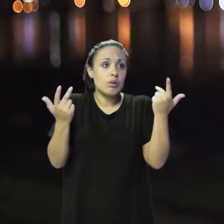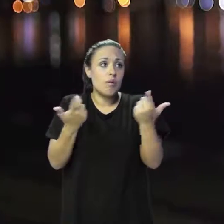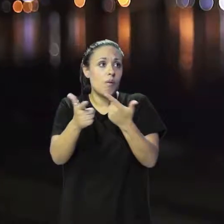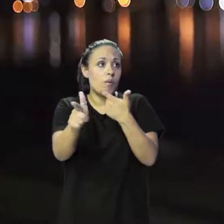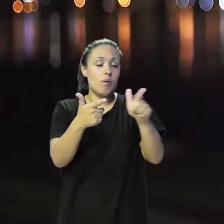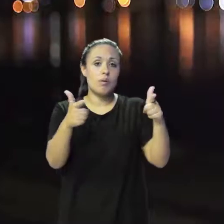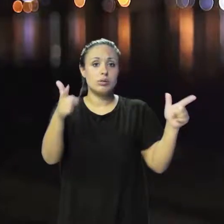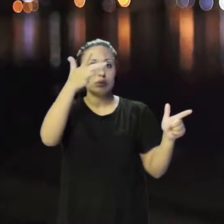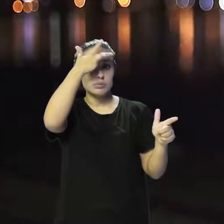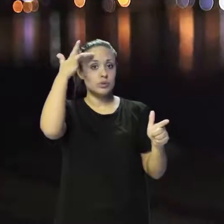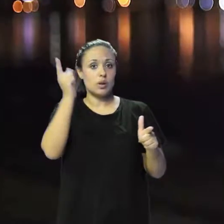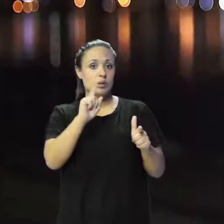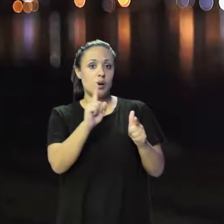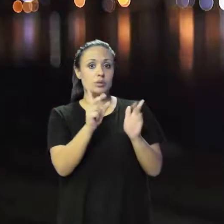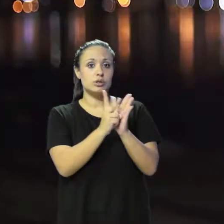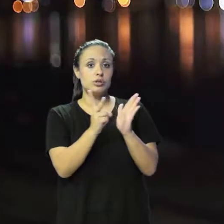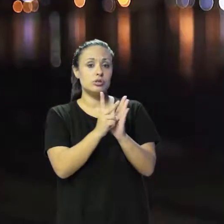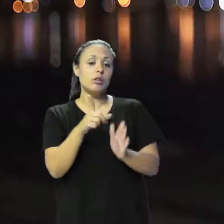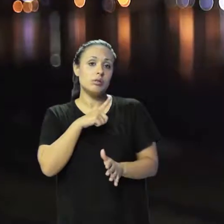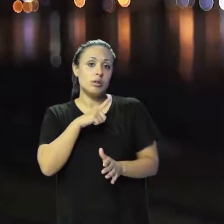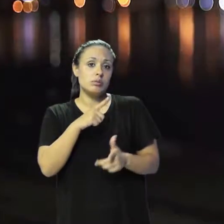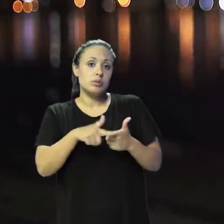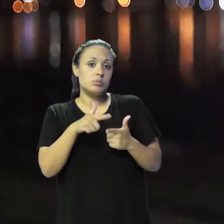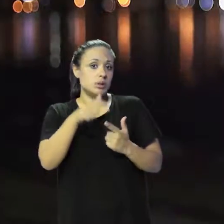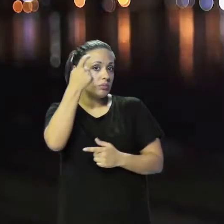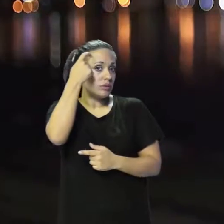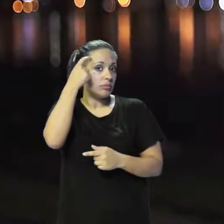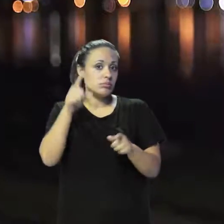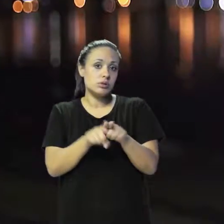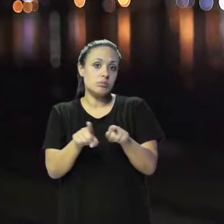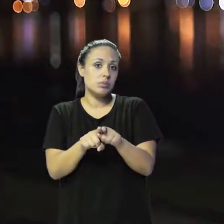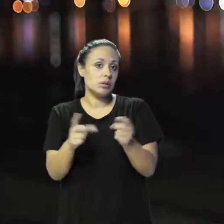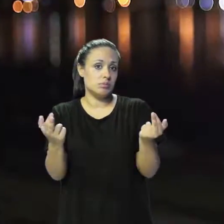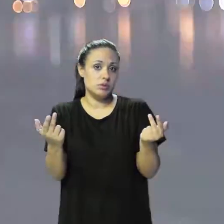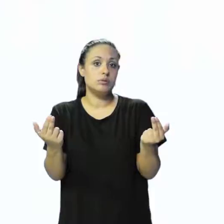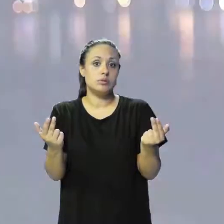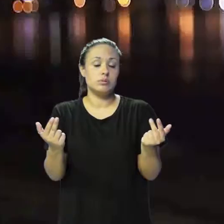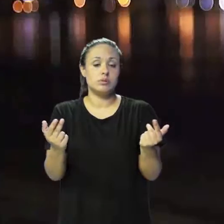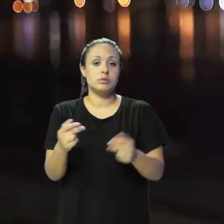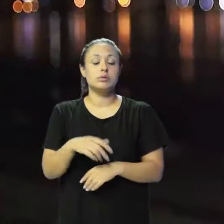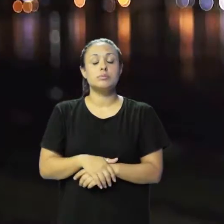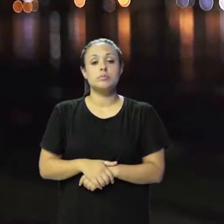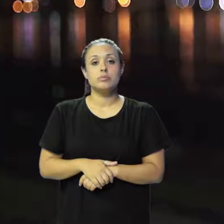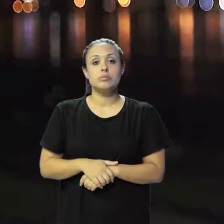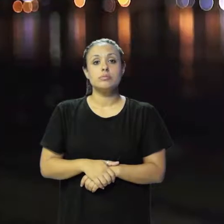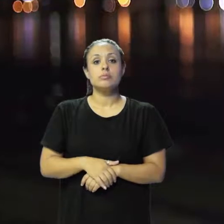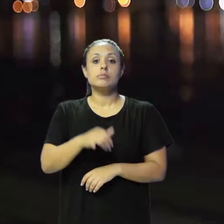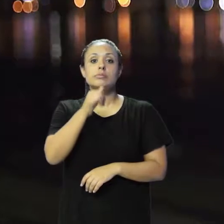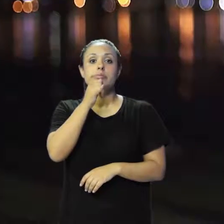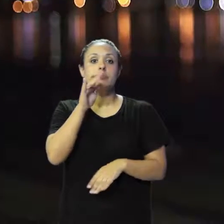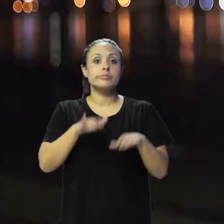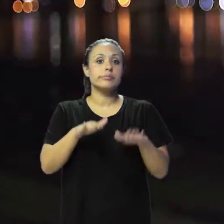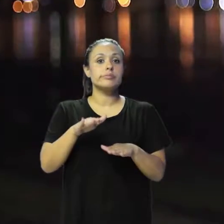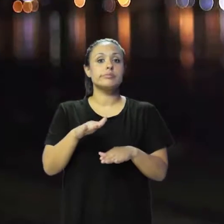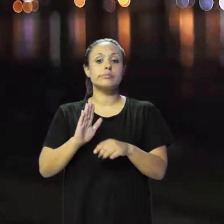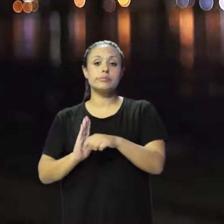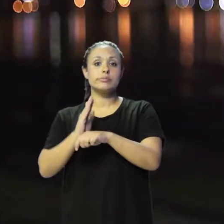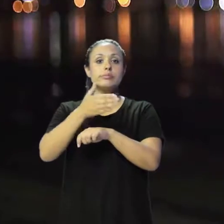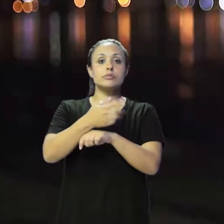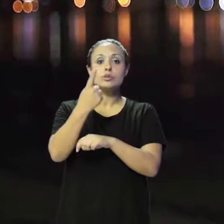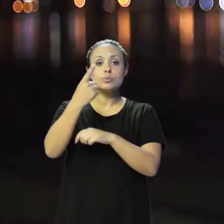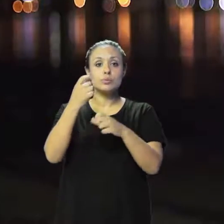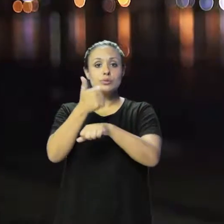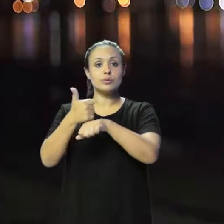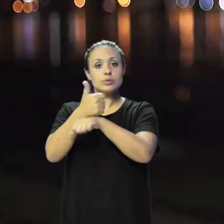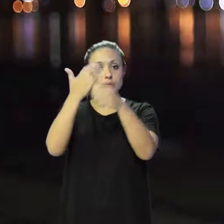tão normal quanto qualquer outra pessoa que não é indígena que tem esses problemas mentais. Se uma psicóloga que entra na comunidade, sabe,